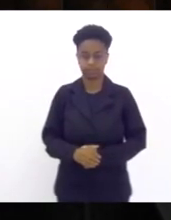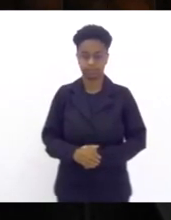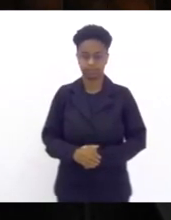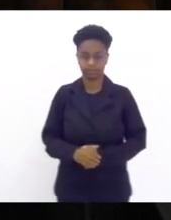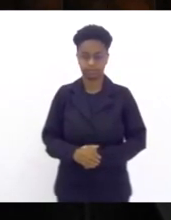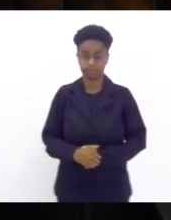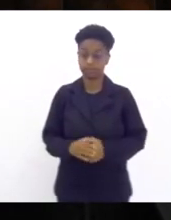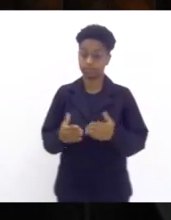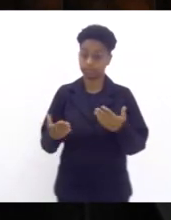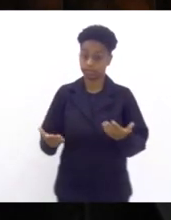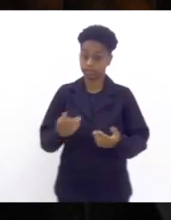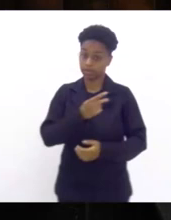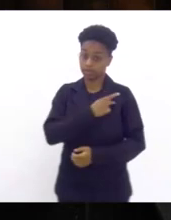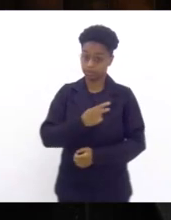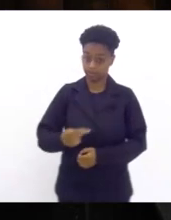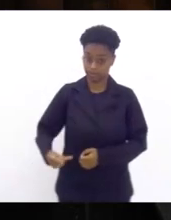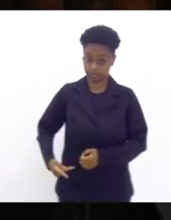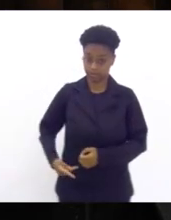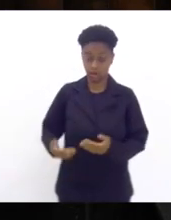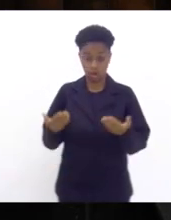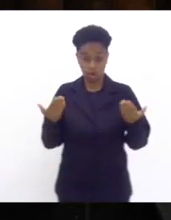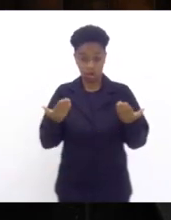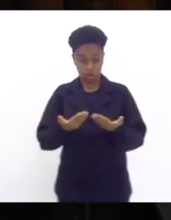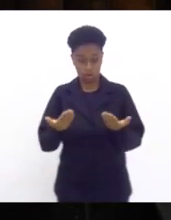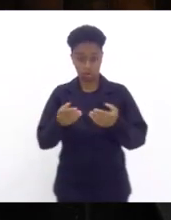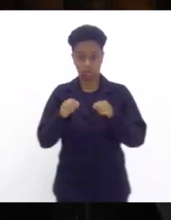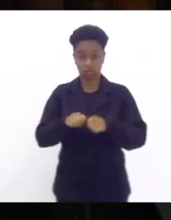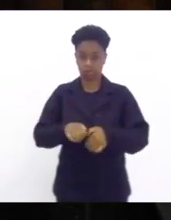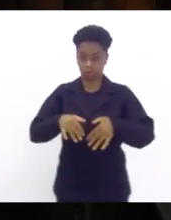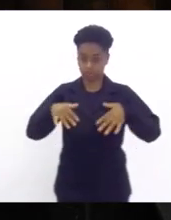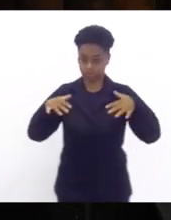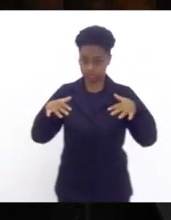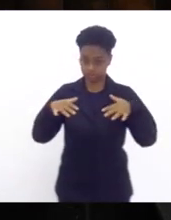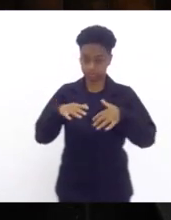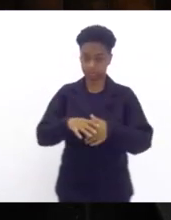senhor presidente Assembleia hoje abrigou